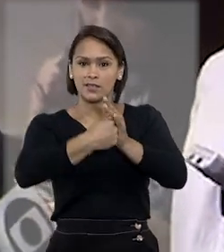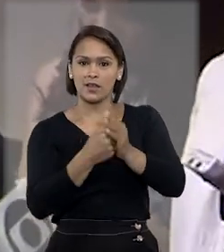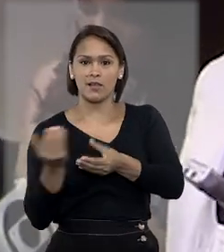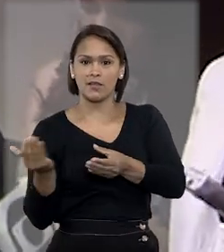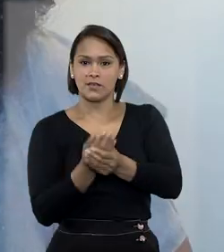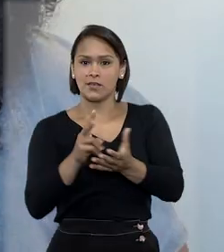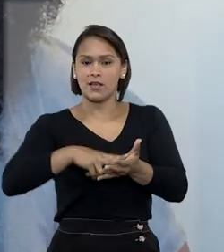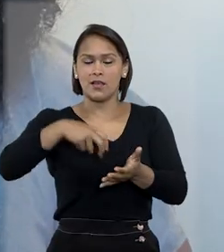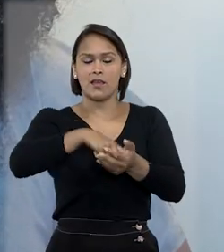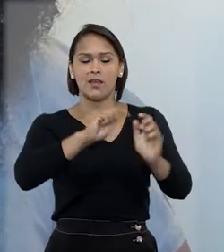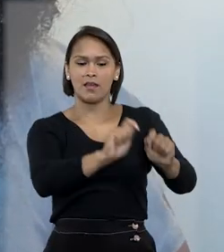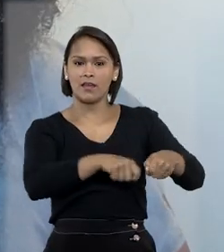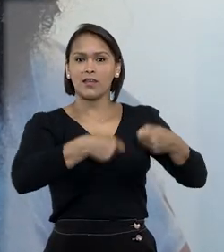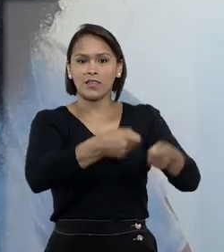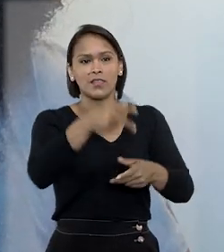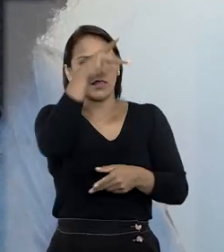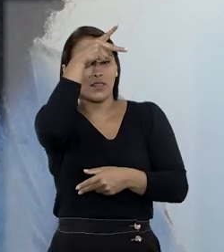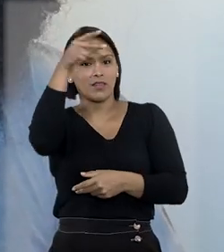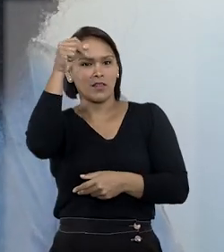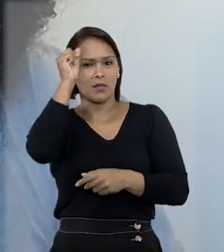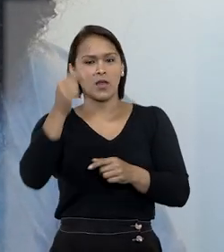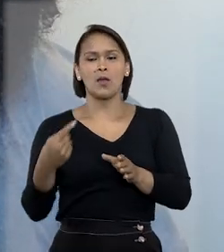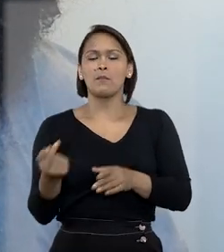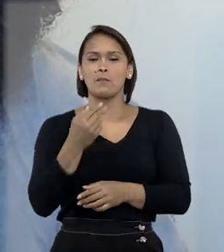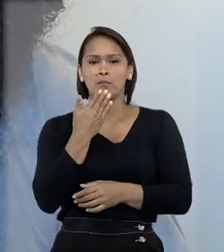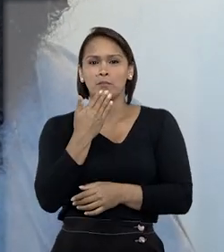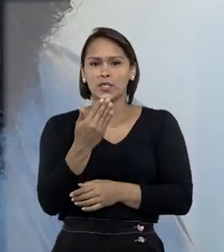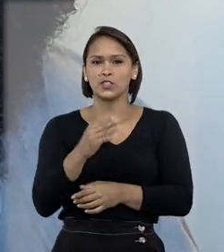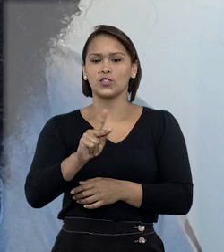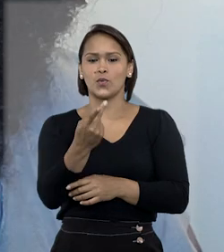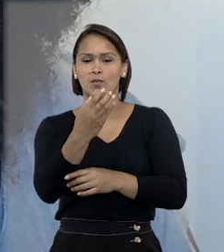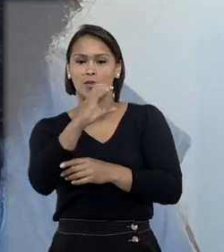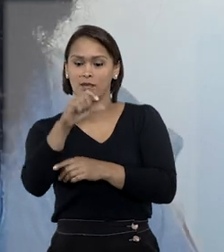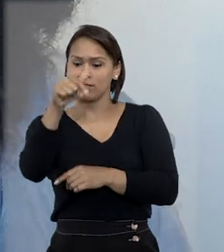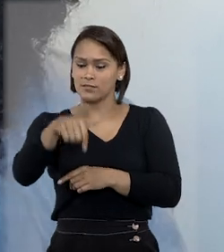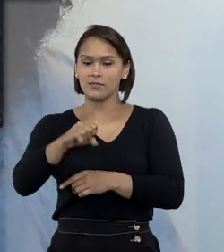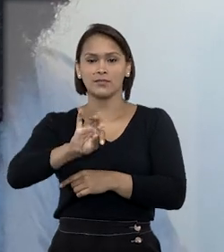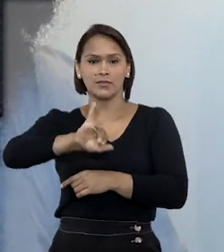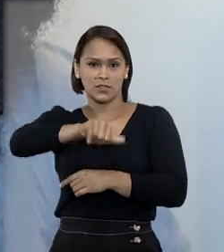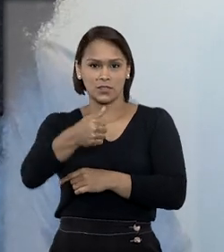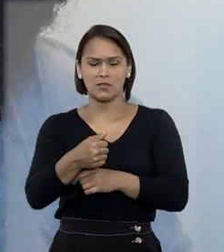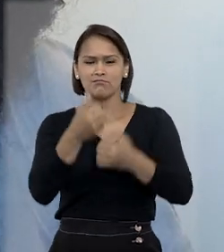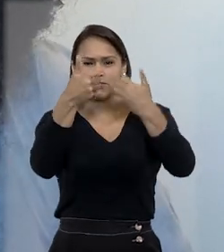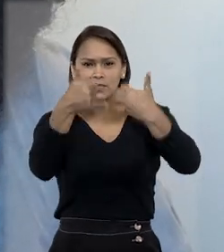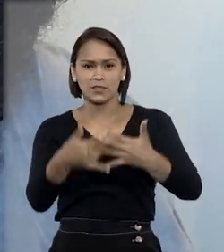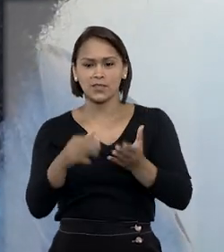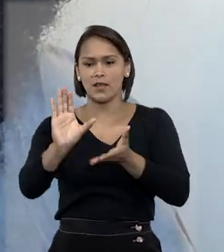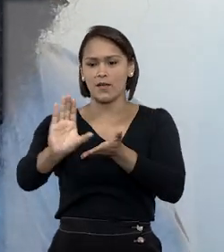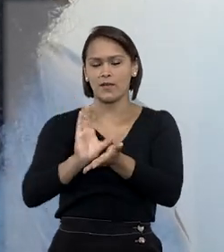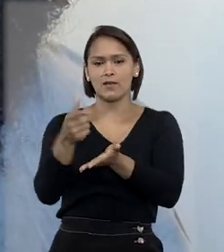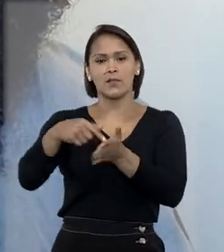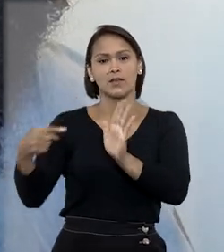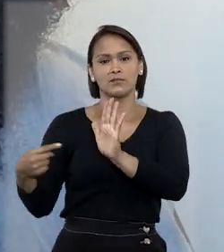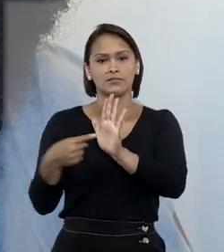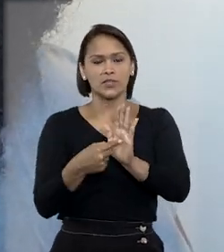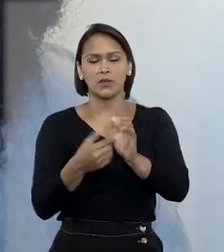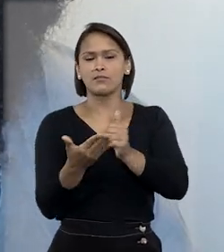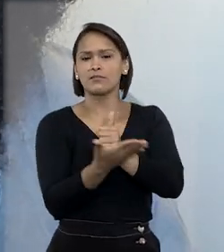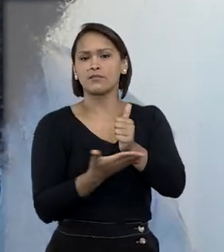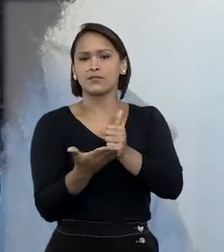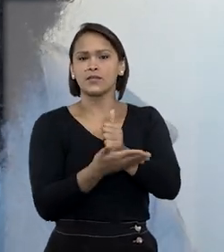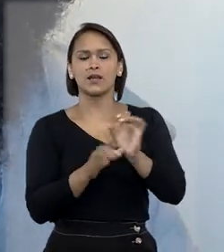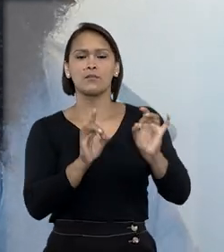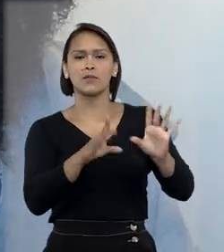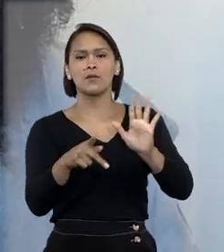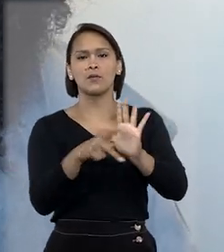trancar a ação penal daí a defesa do Prefeito interpôs o recurso em habeas o STJ alegando que o recebimento da denúncia